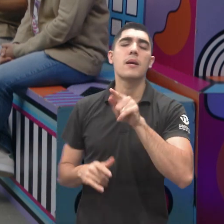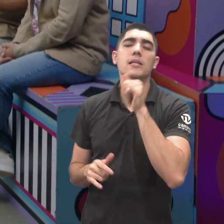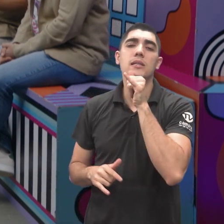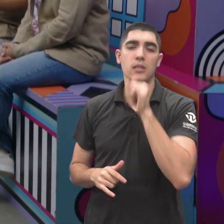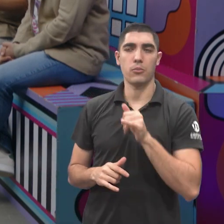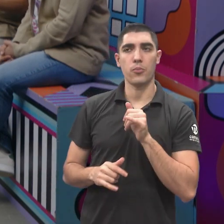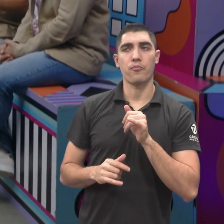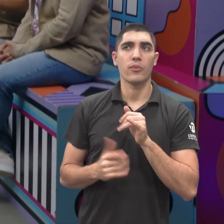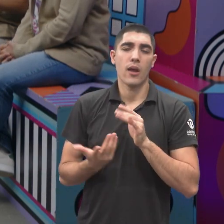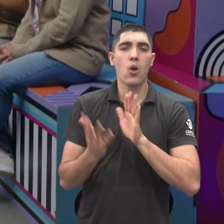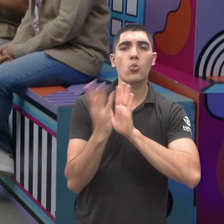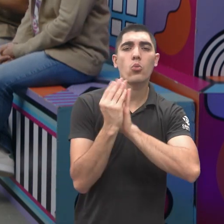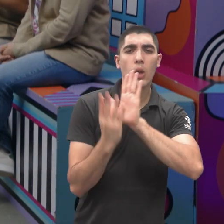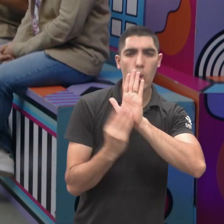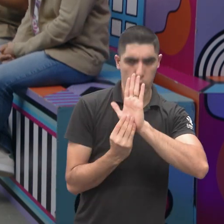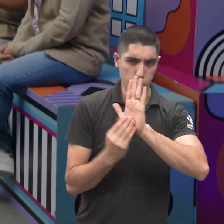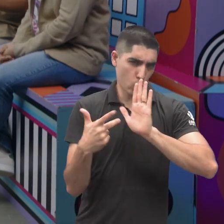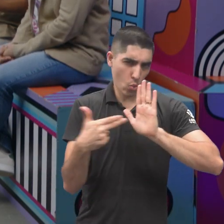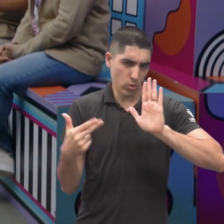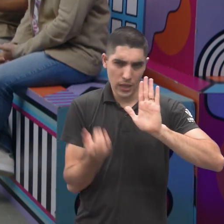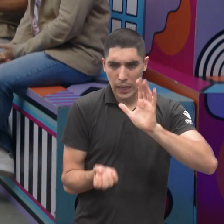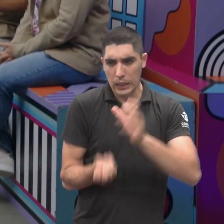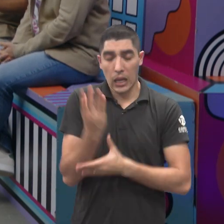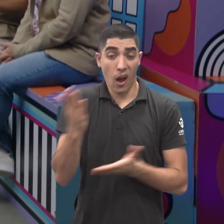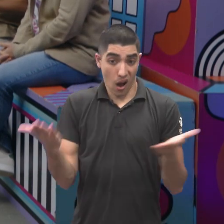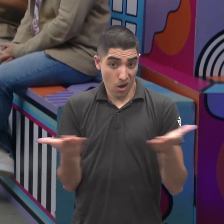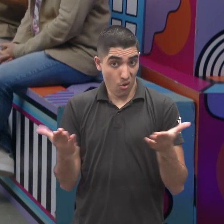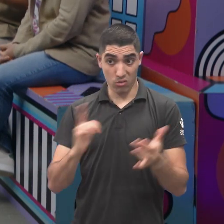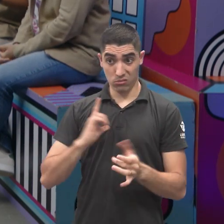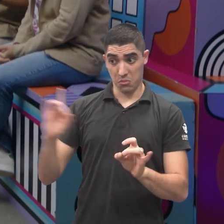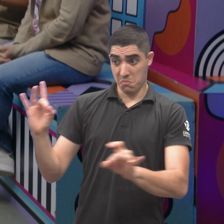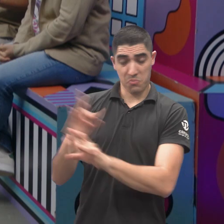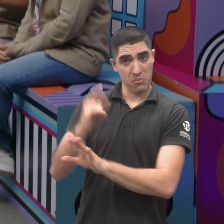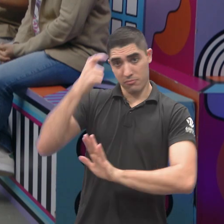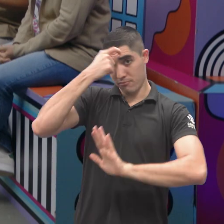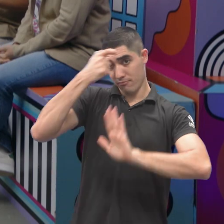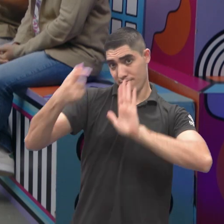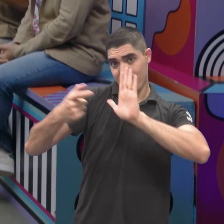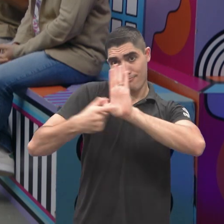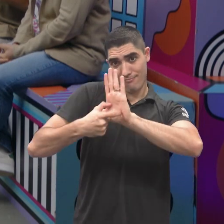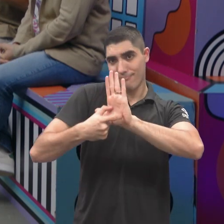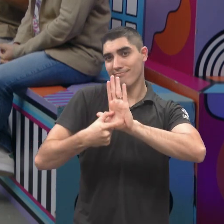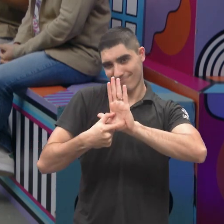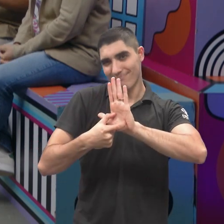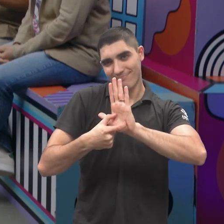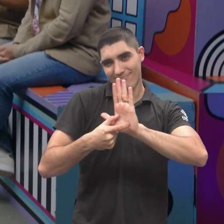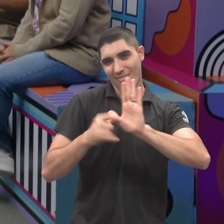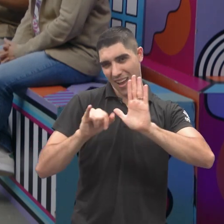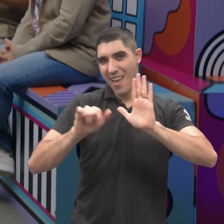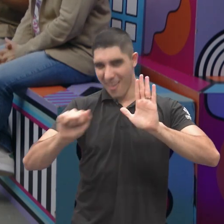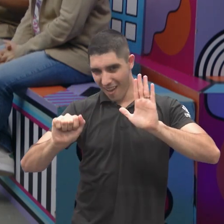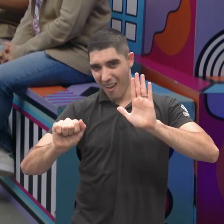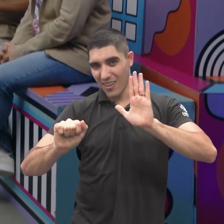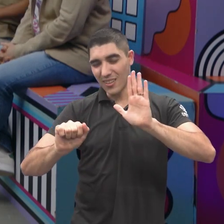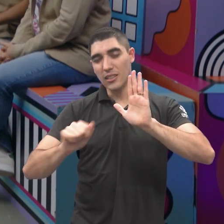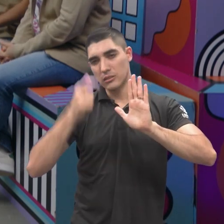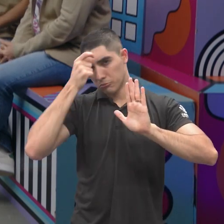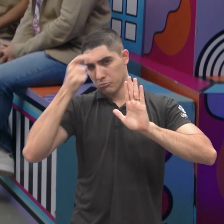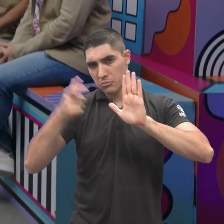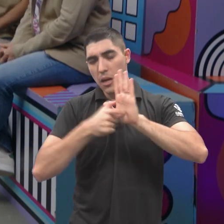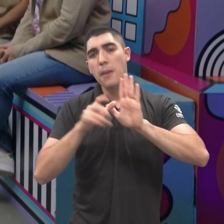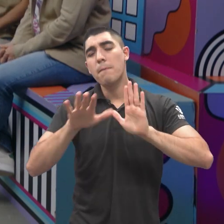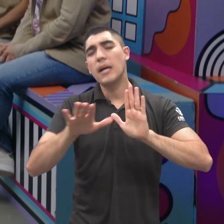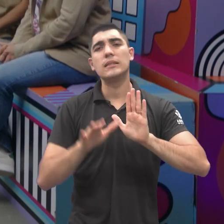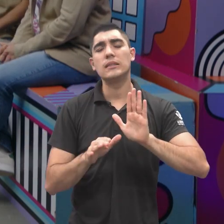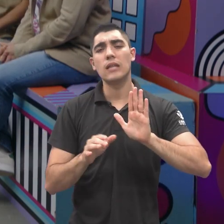maneira geral, a gente está vivendo agora a era da inteligência artificial, não tem como não falar disso. produção de conteúdo para o entretenimento. Qual o